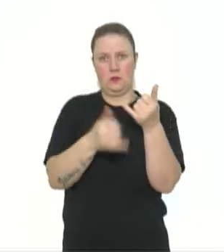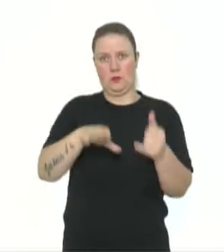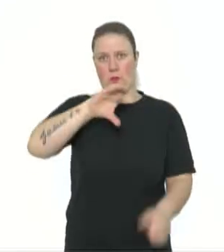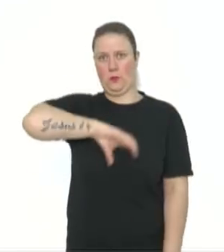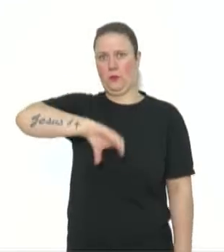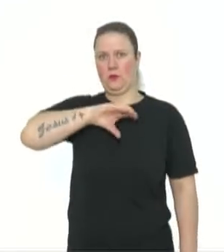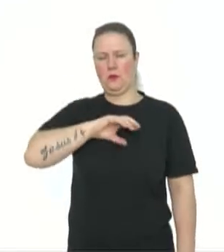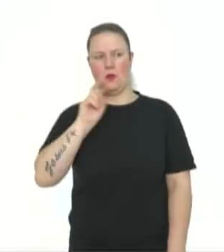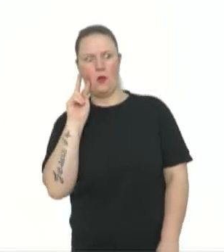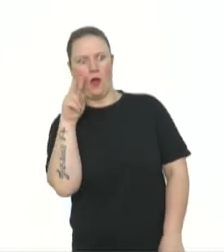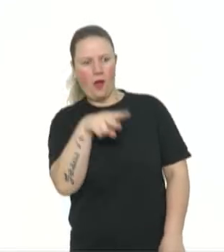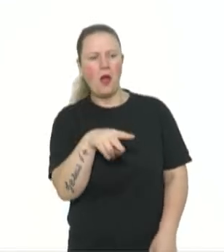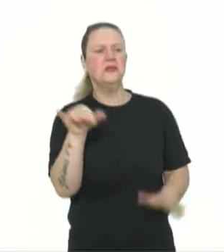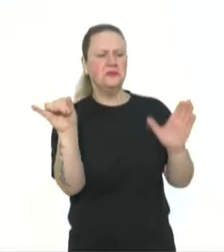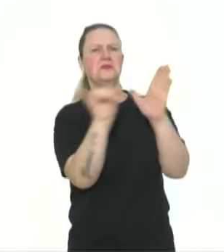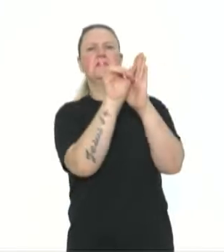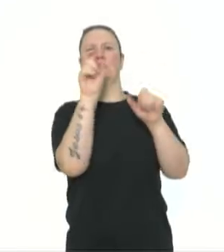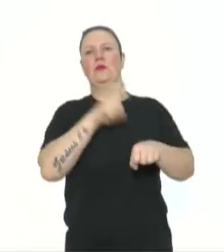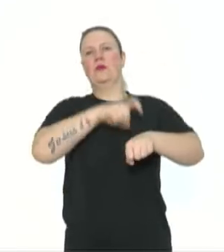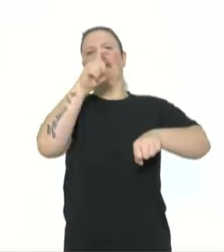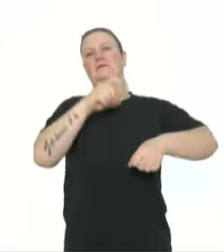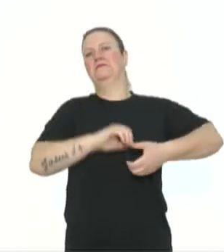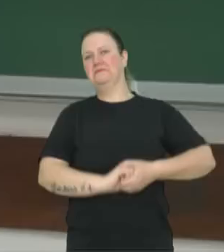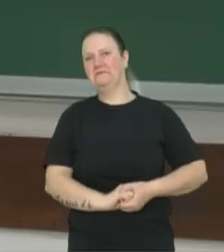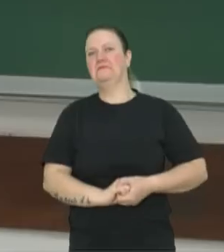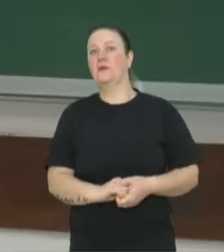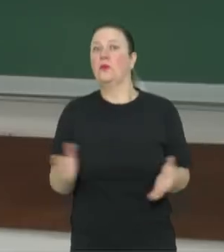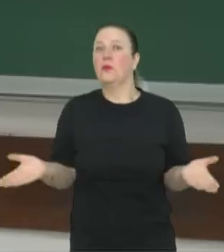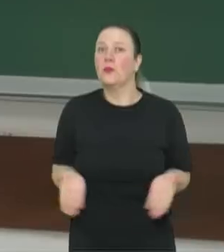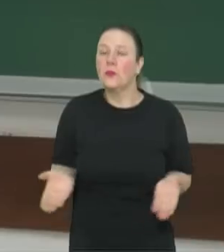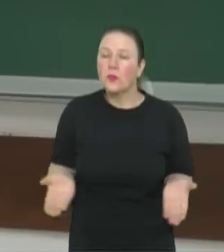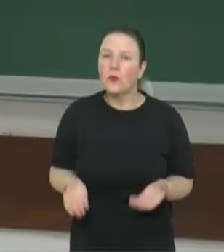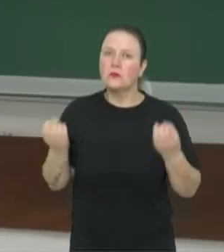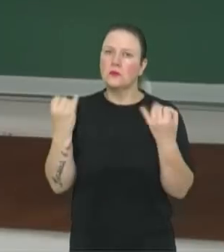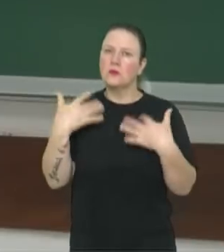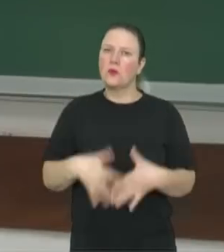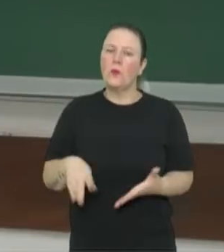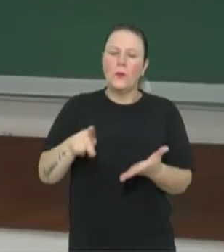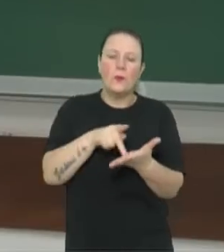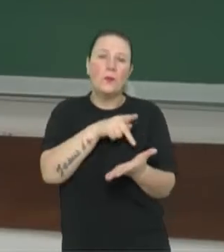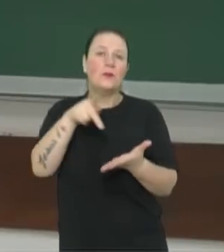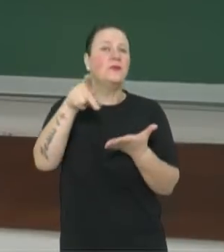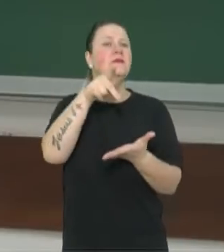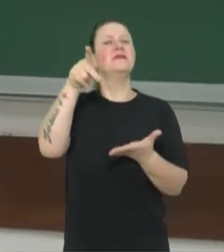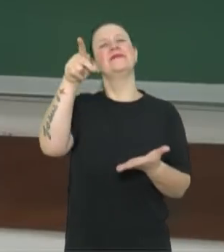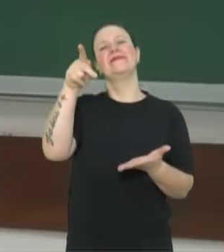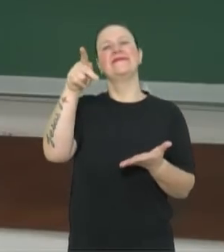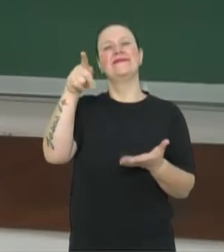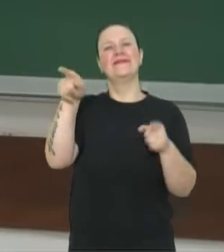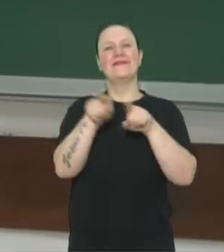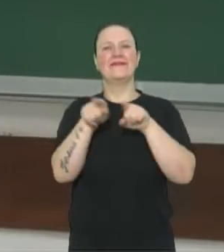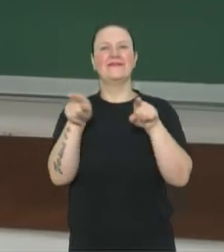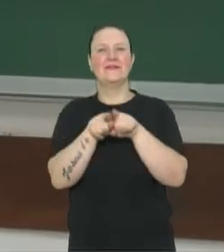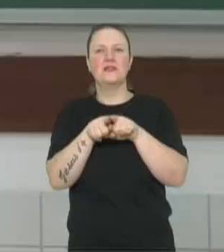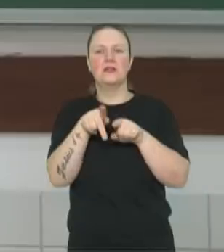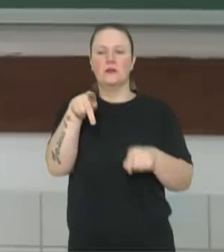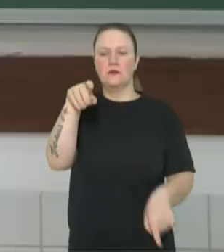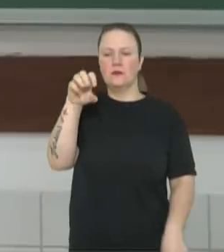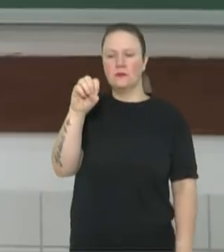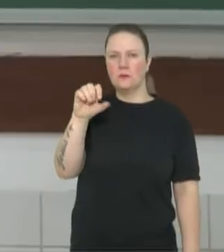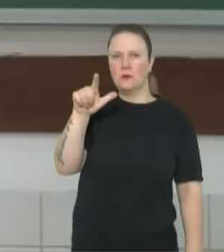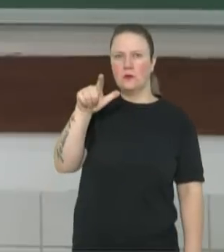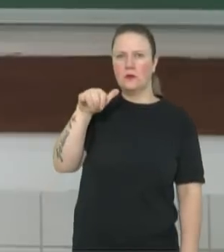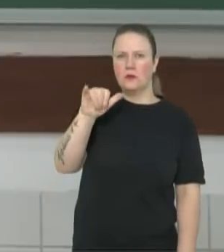olhou, você já consegue identificar. E hoje? Hoje nós vamos falar sobre poemas e vamos falar sobre polissemia. Conhece